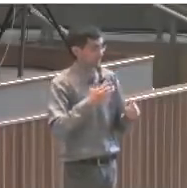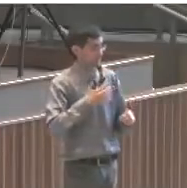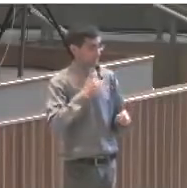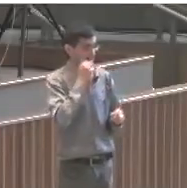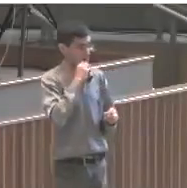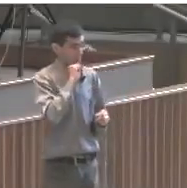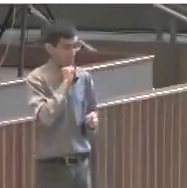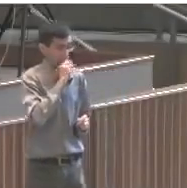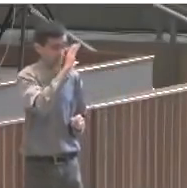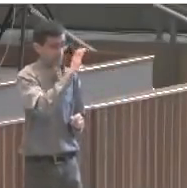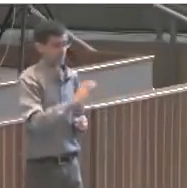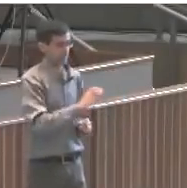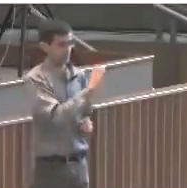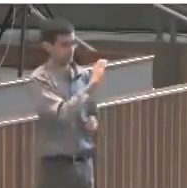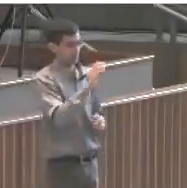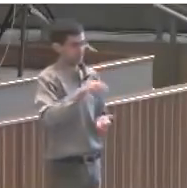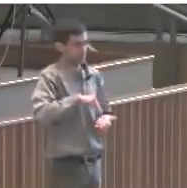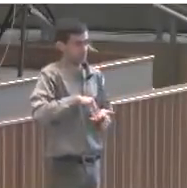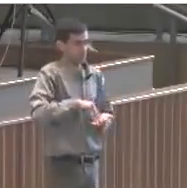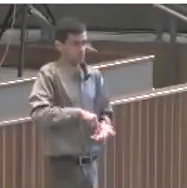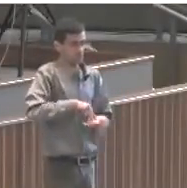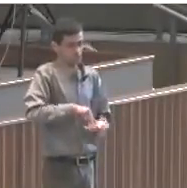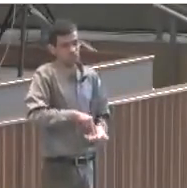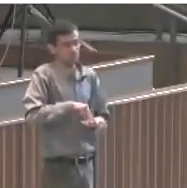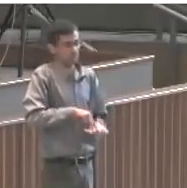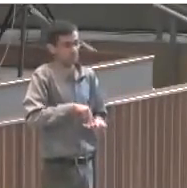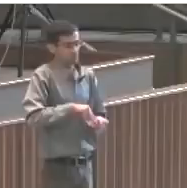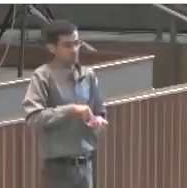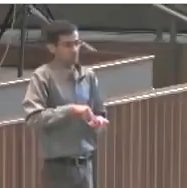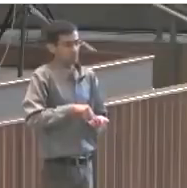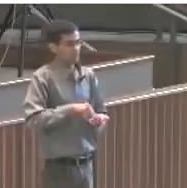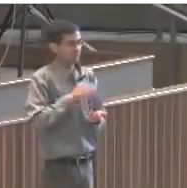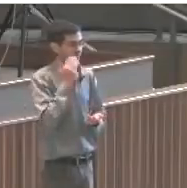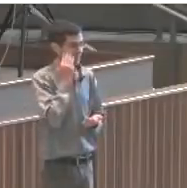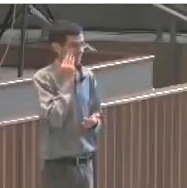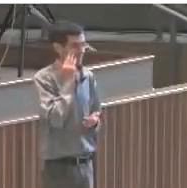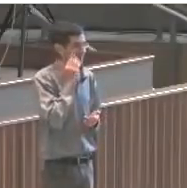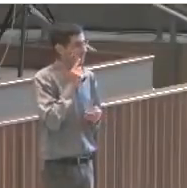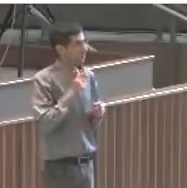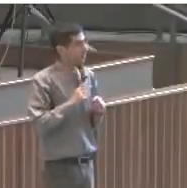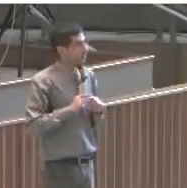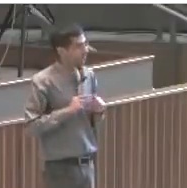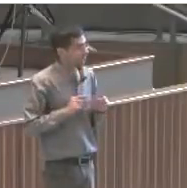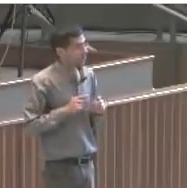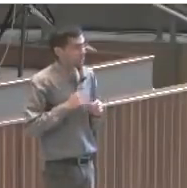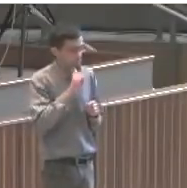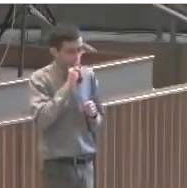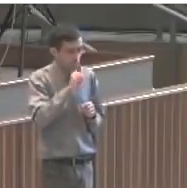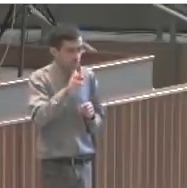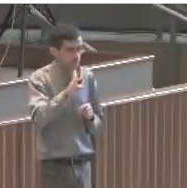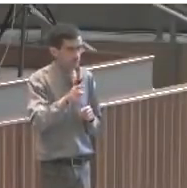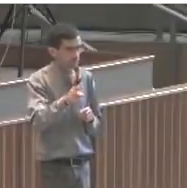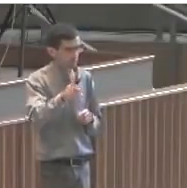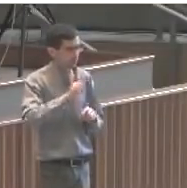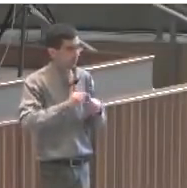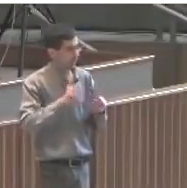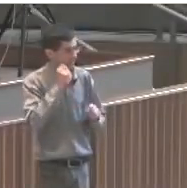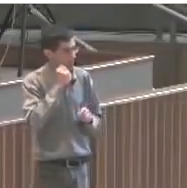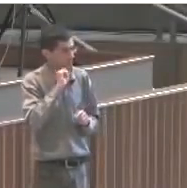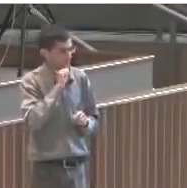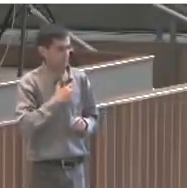tradicional rezadeira de lá da linha e brava